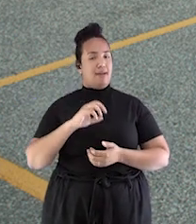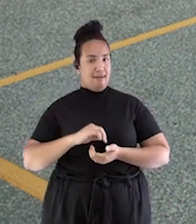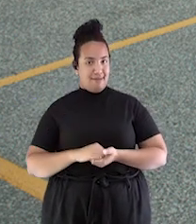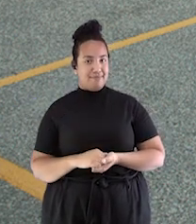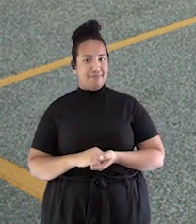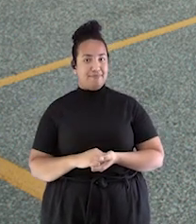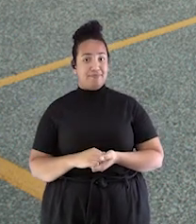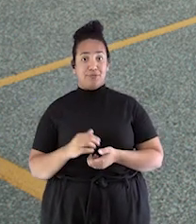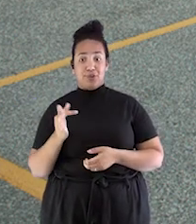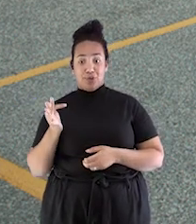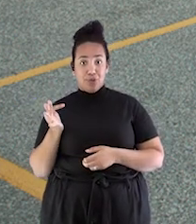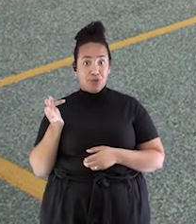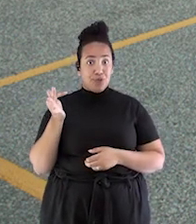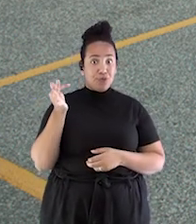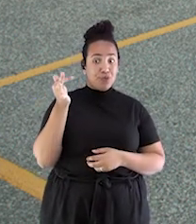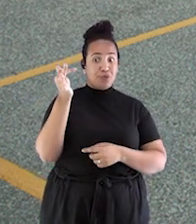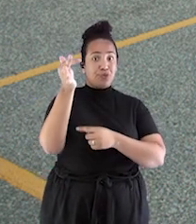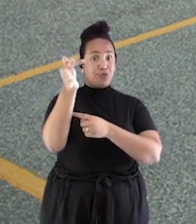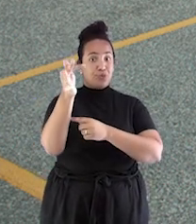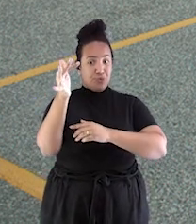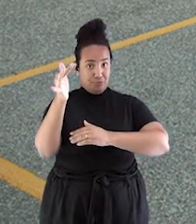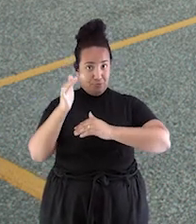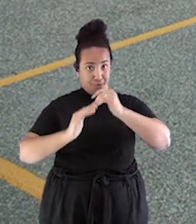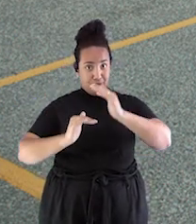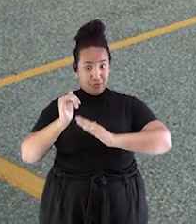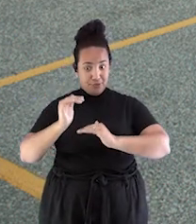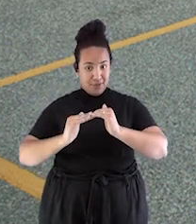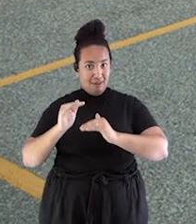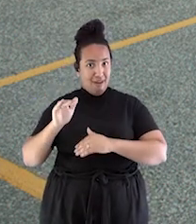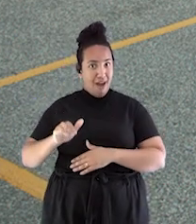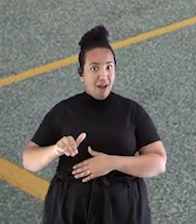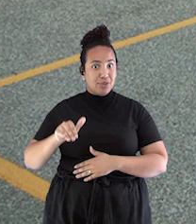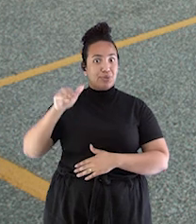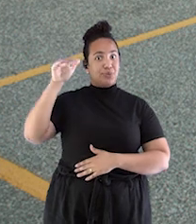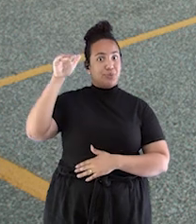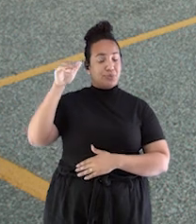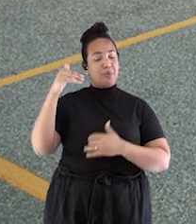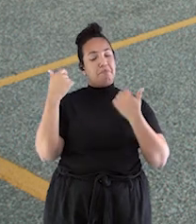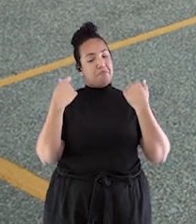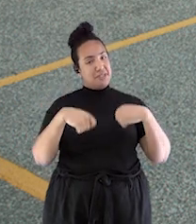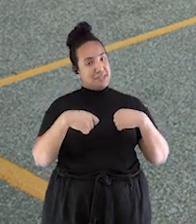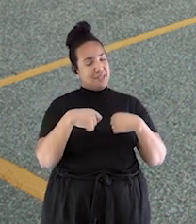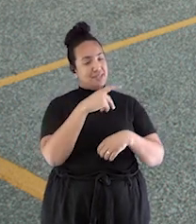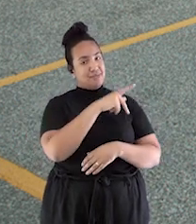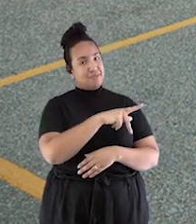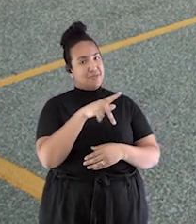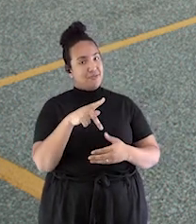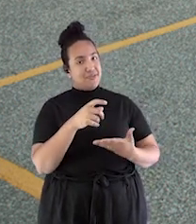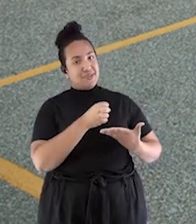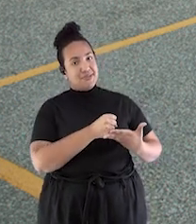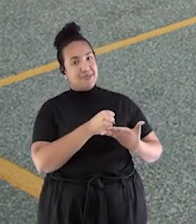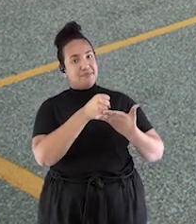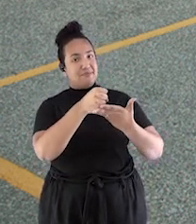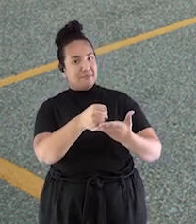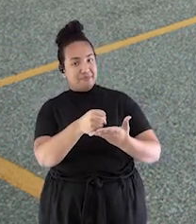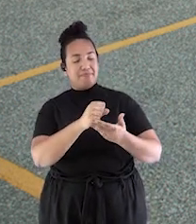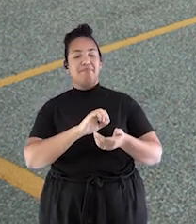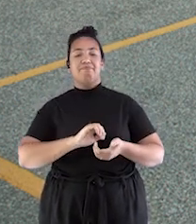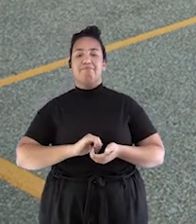crianças. O nosso futuro, o que vamos ser quando ficarmos grandes, depende da colaboração do